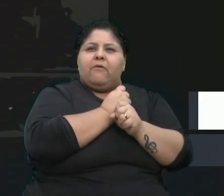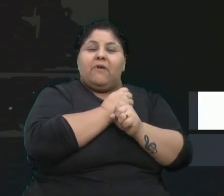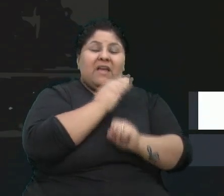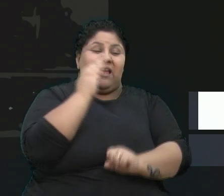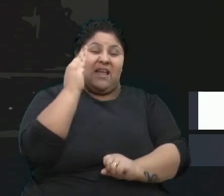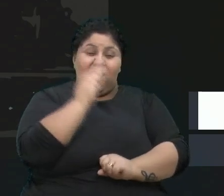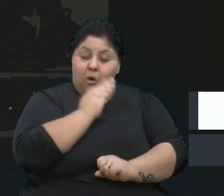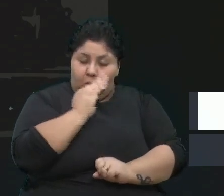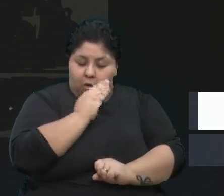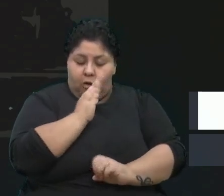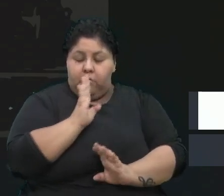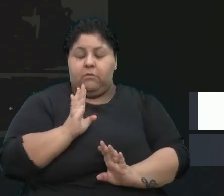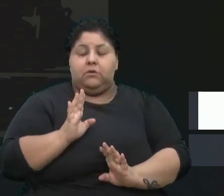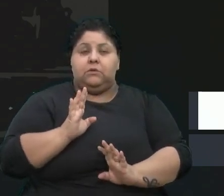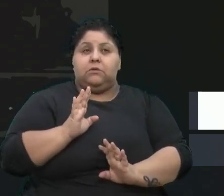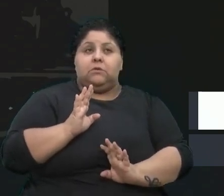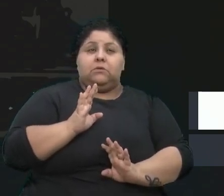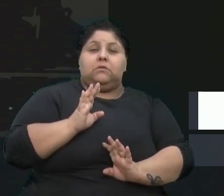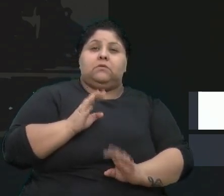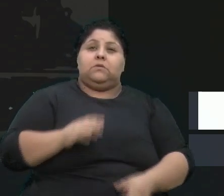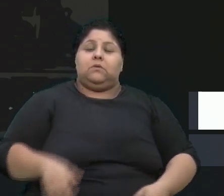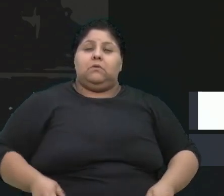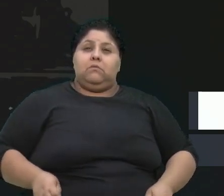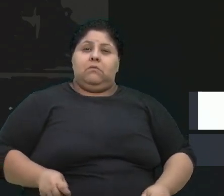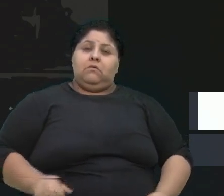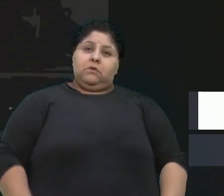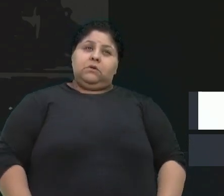urgentemente de obras, né?